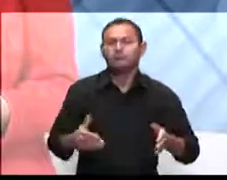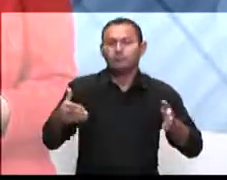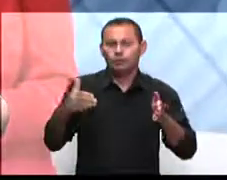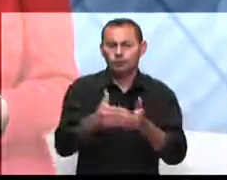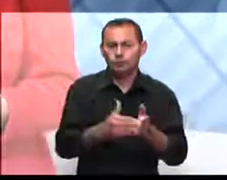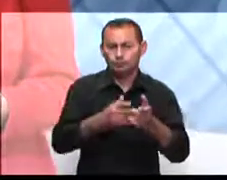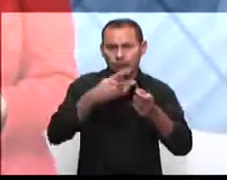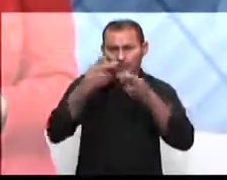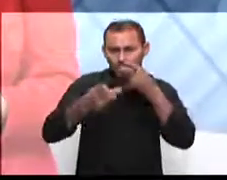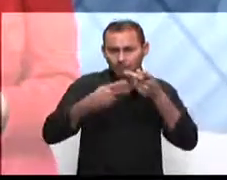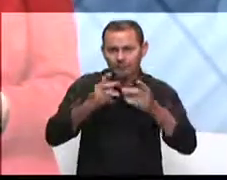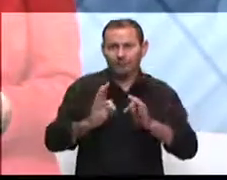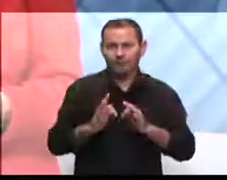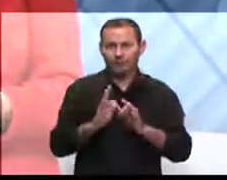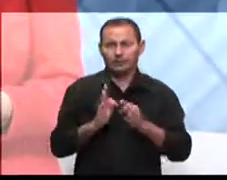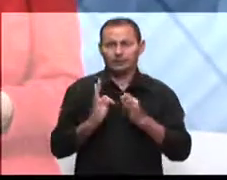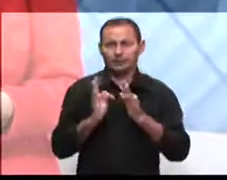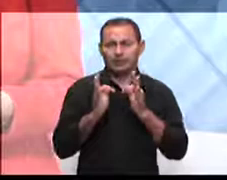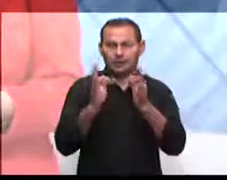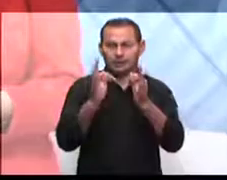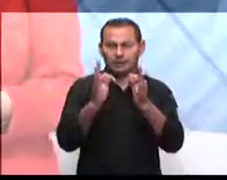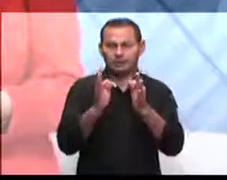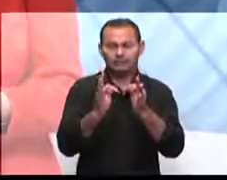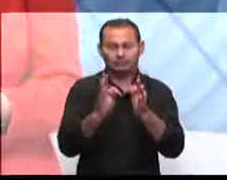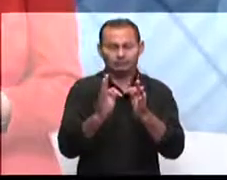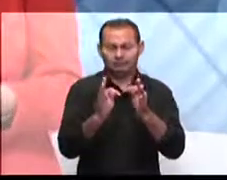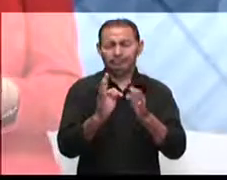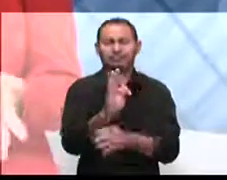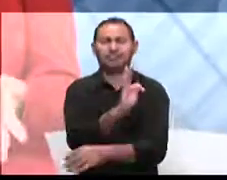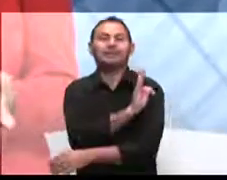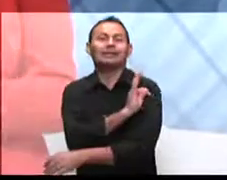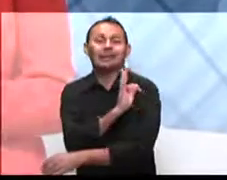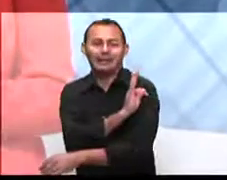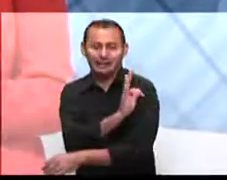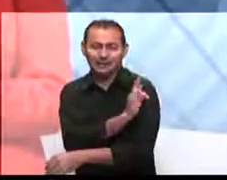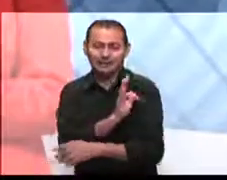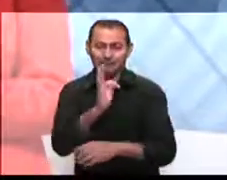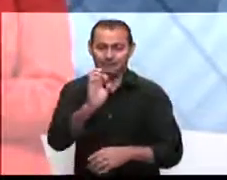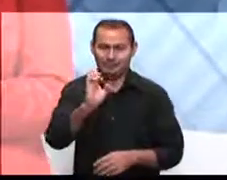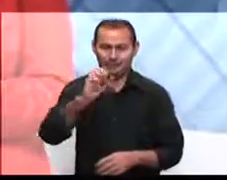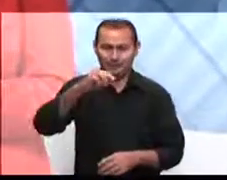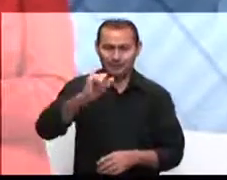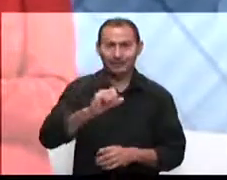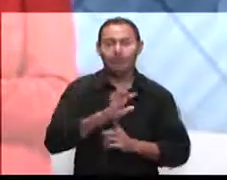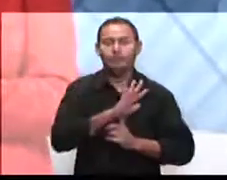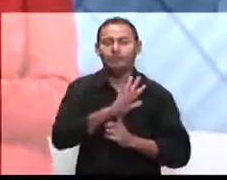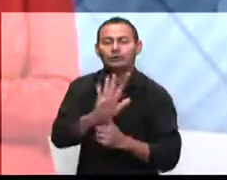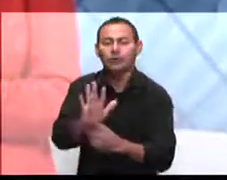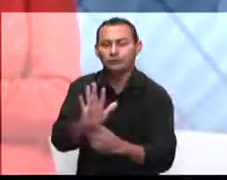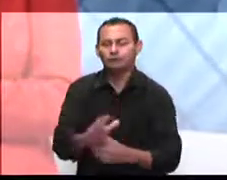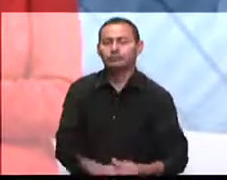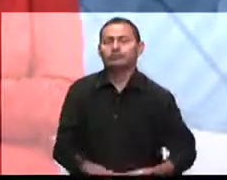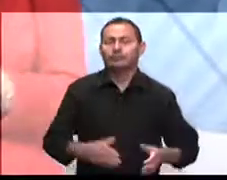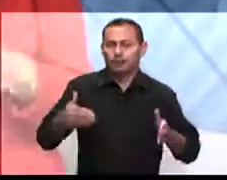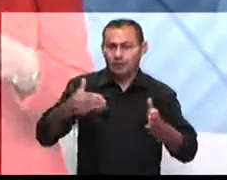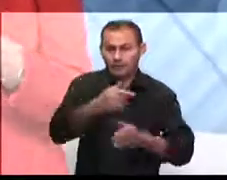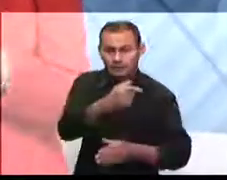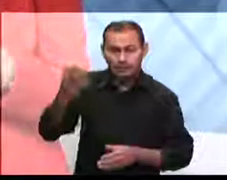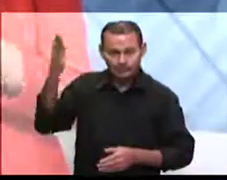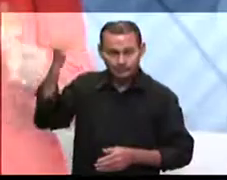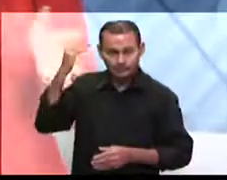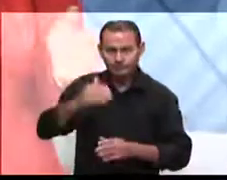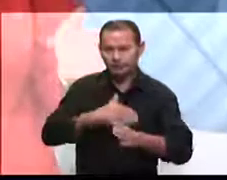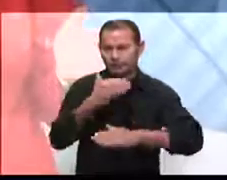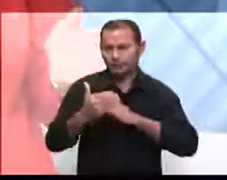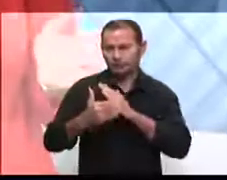falamos sobre técnicas de amostragem. E aí, na aula de semana passada, né, então já